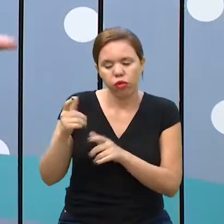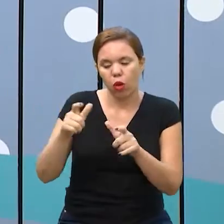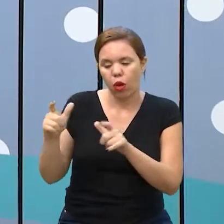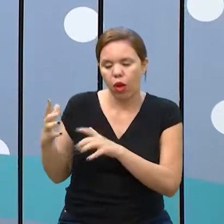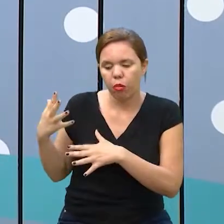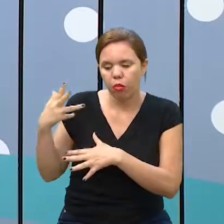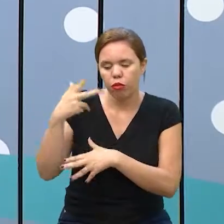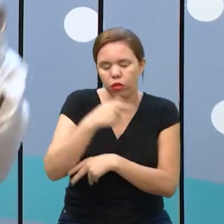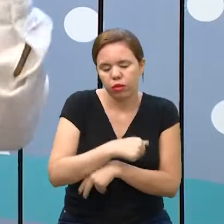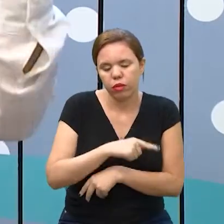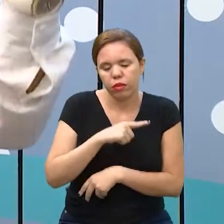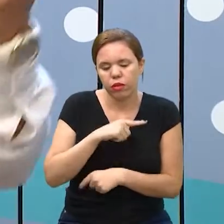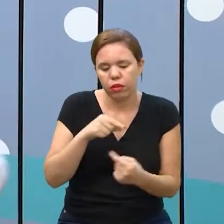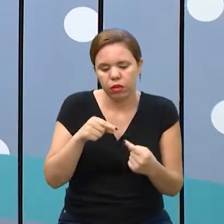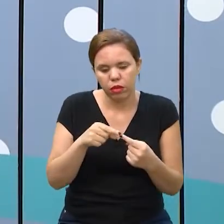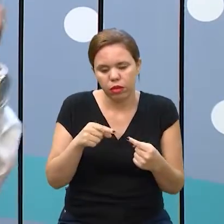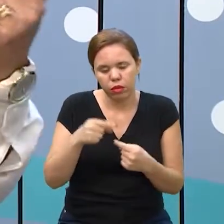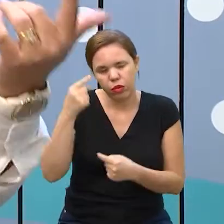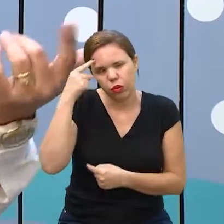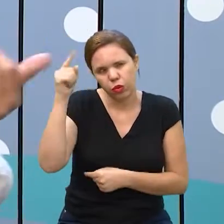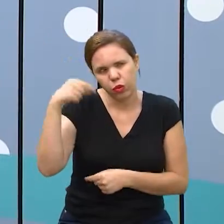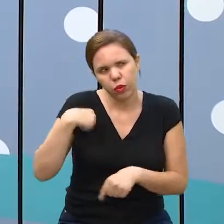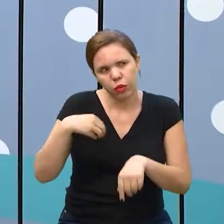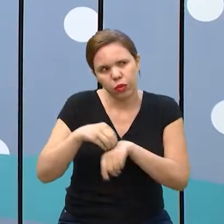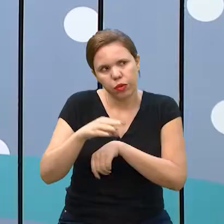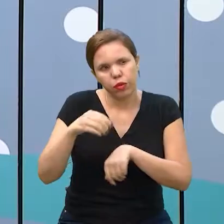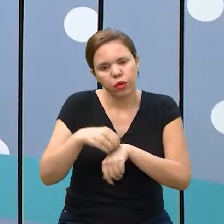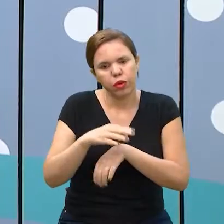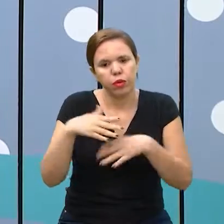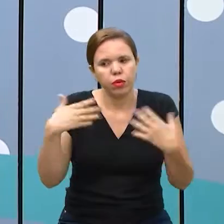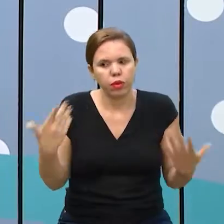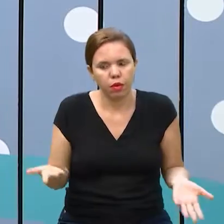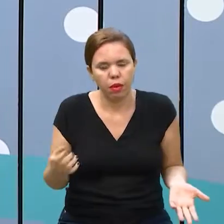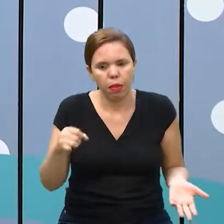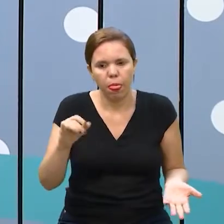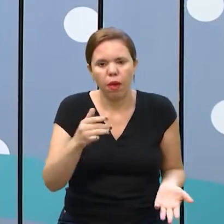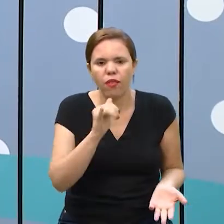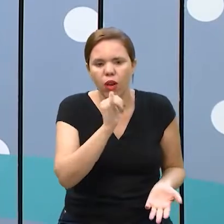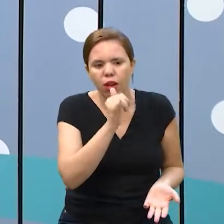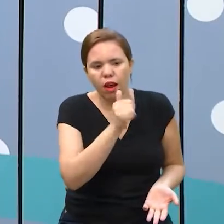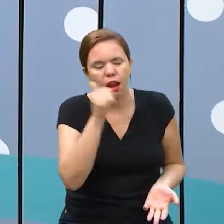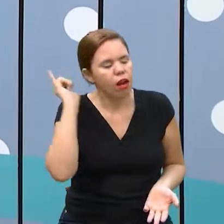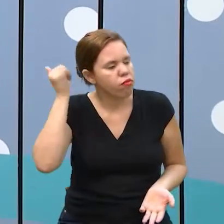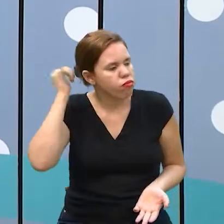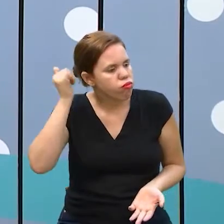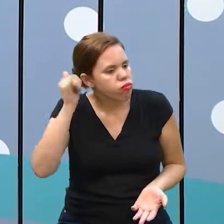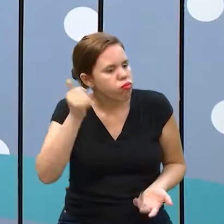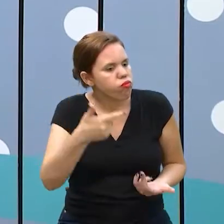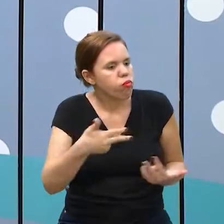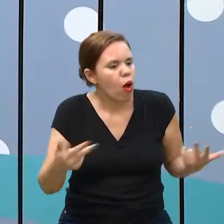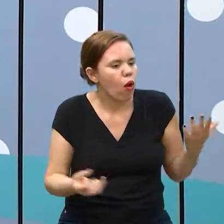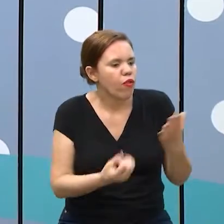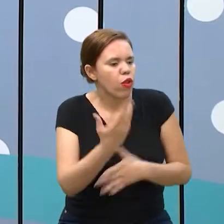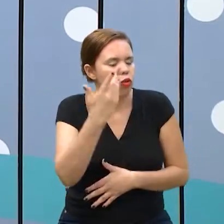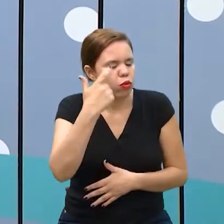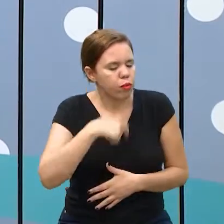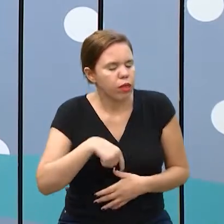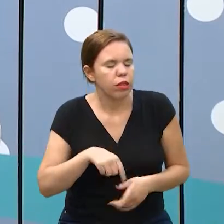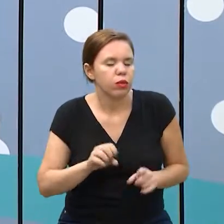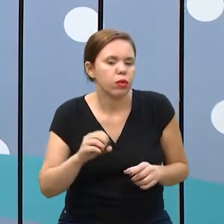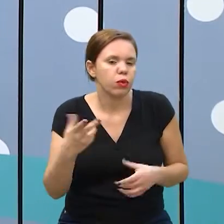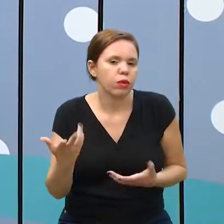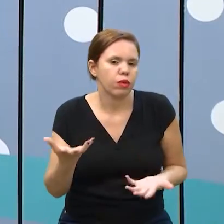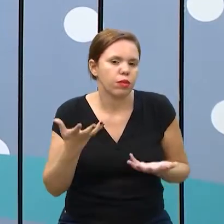um ambiente bonito, que tenha relação com a ideia que eu vou passar, ou se eu vou narrar um fato que aconteceu